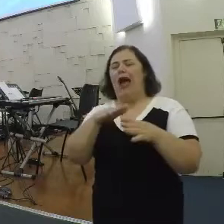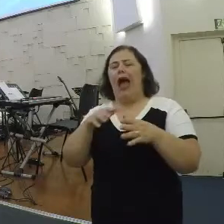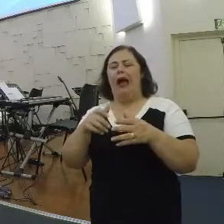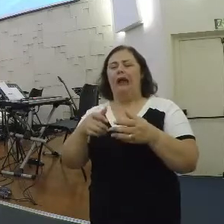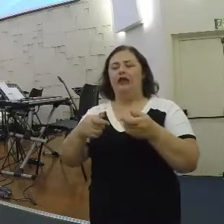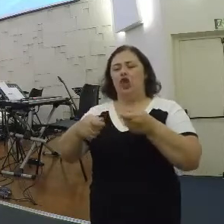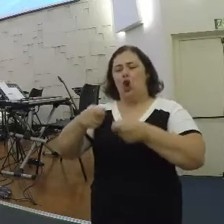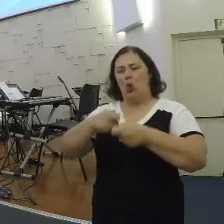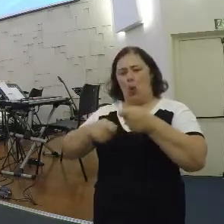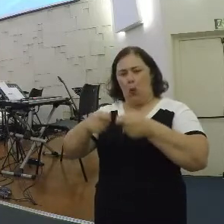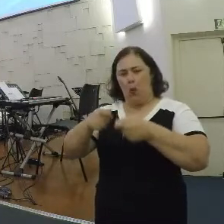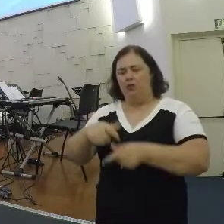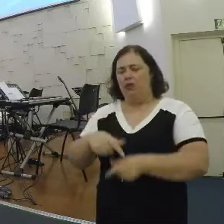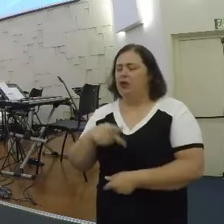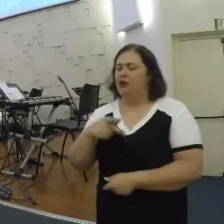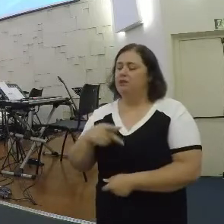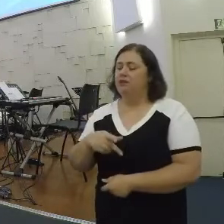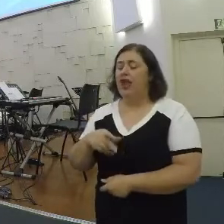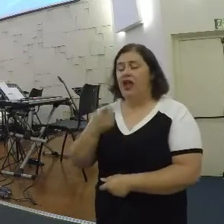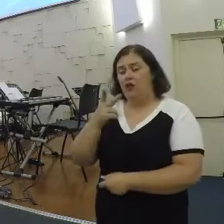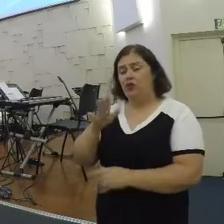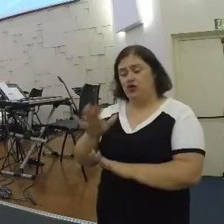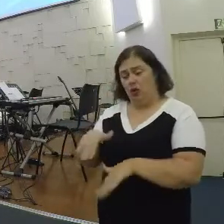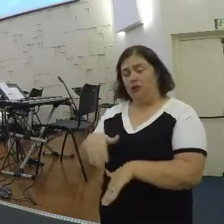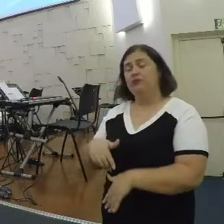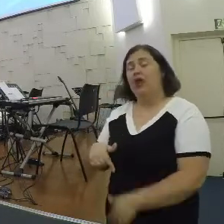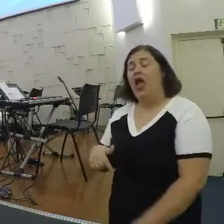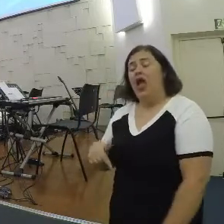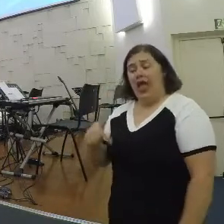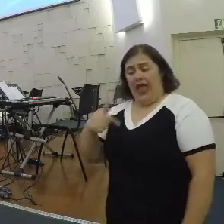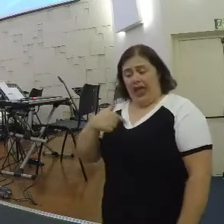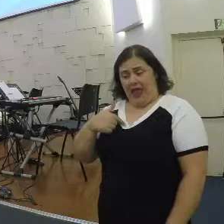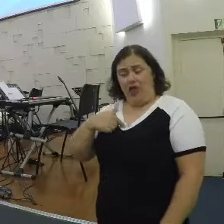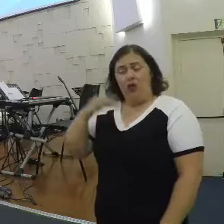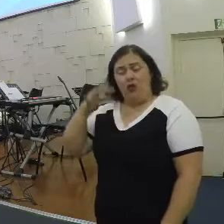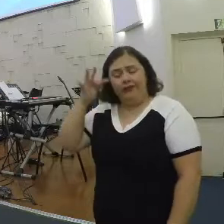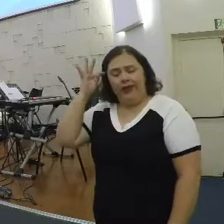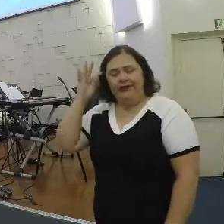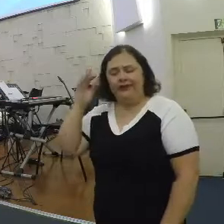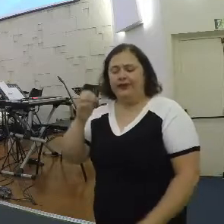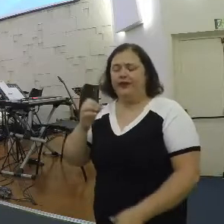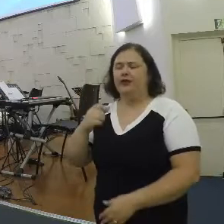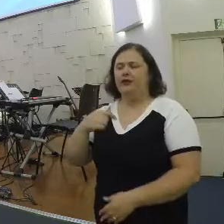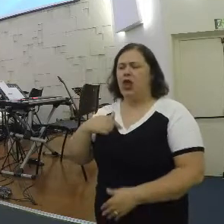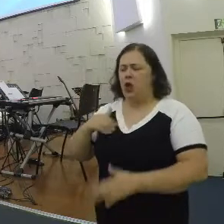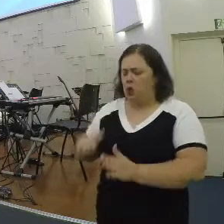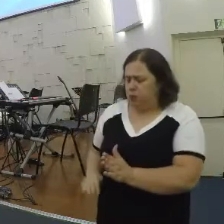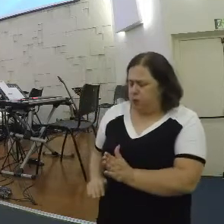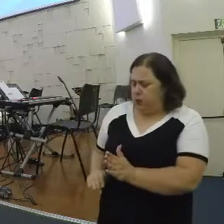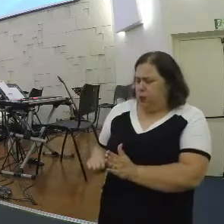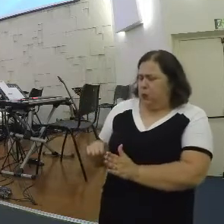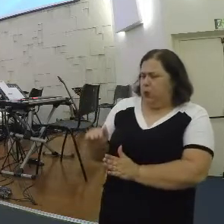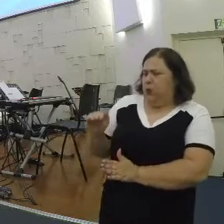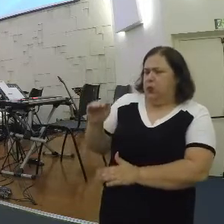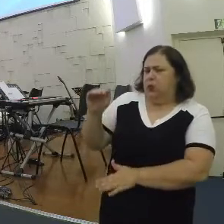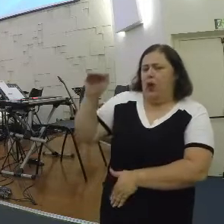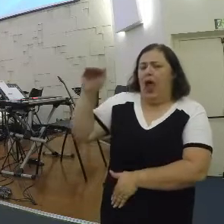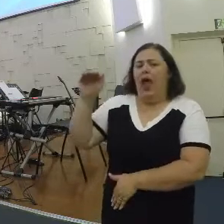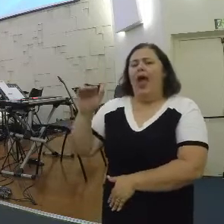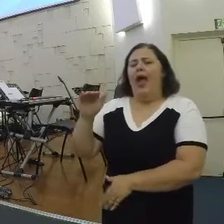ele me disse que ele foi criado na Igreja Batista dos Mares, centro histórico também, Rogério, na região de